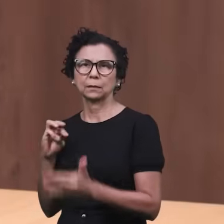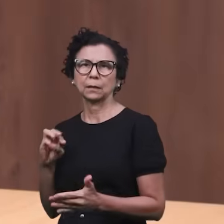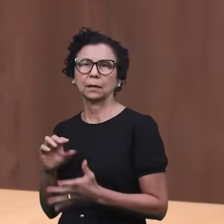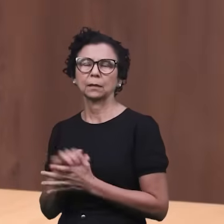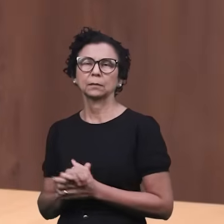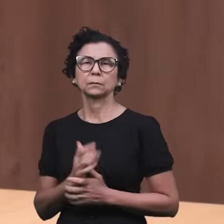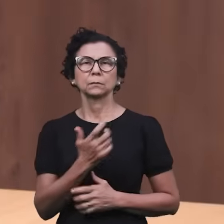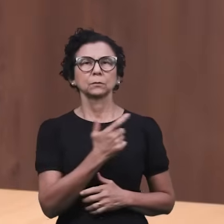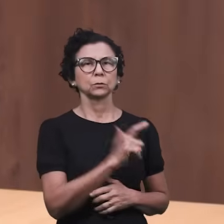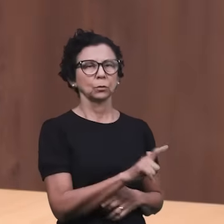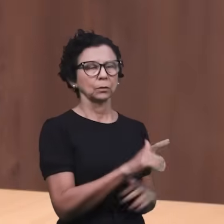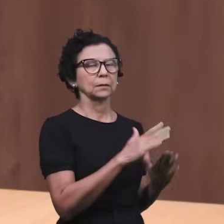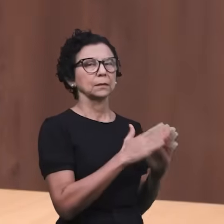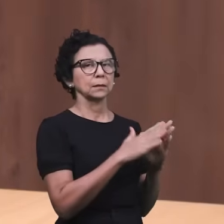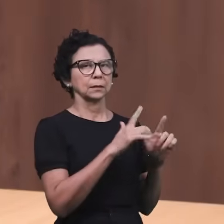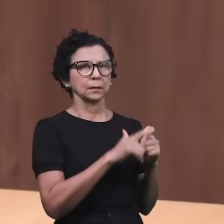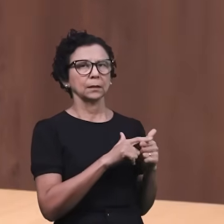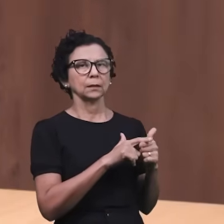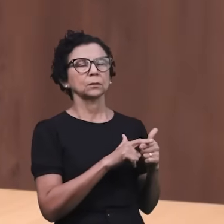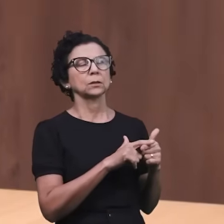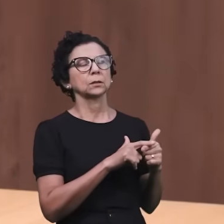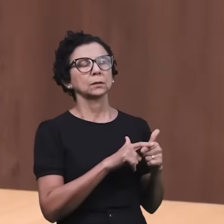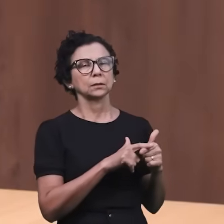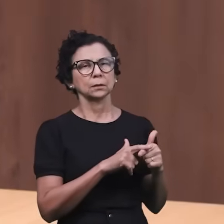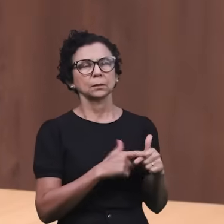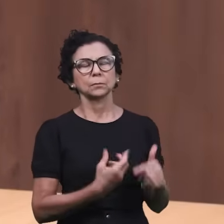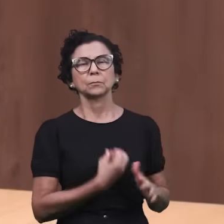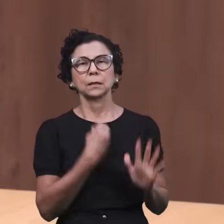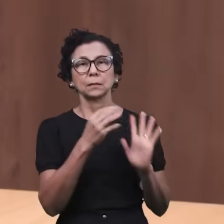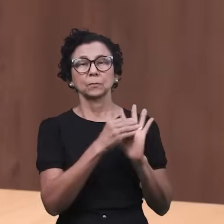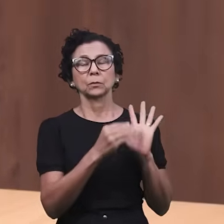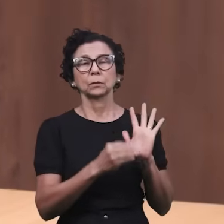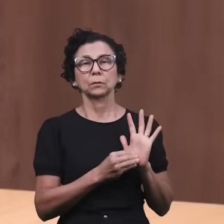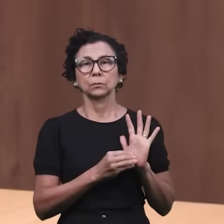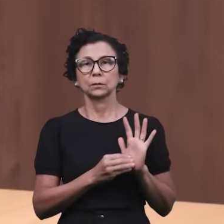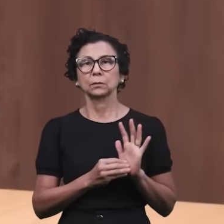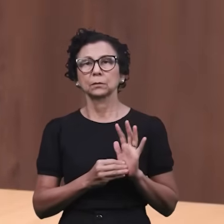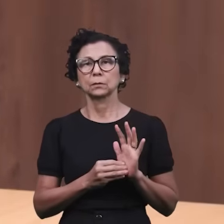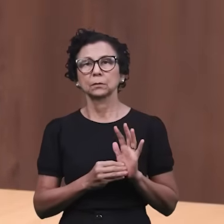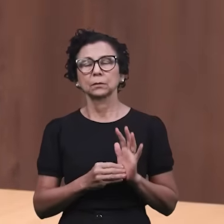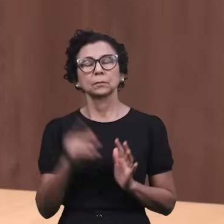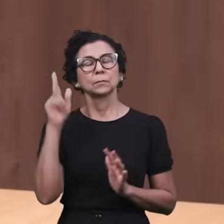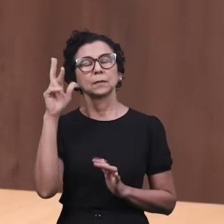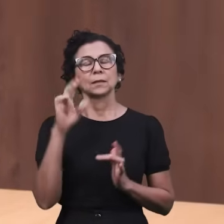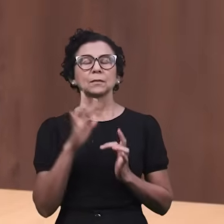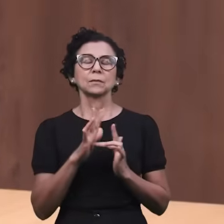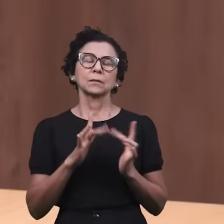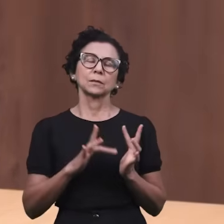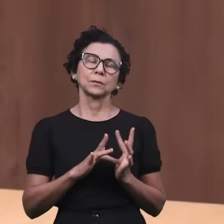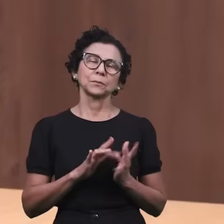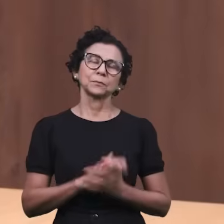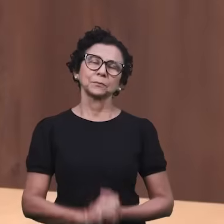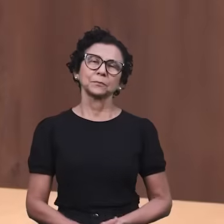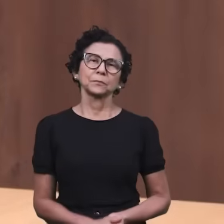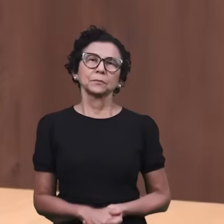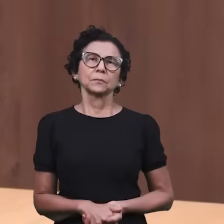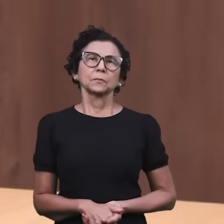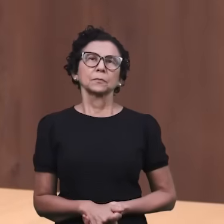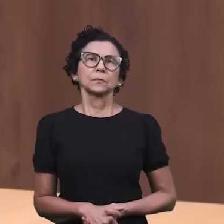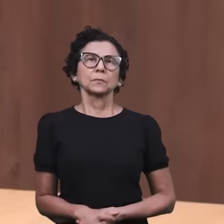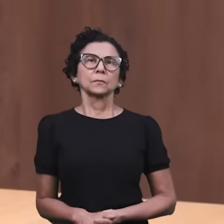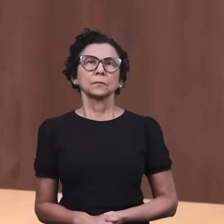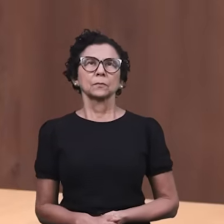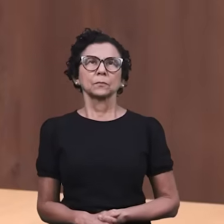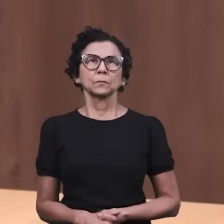de outras igrejas que também participam dos nossos conteúdos. A todos, a paz do Senhor. Nós